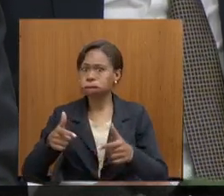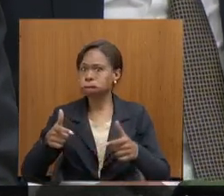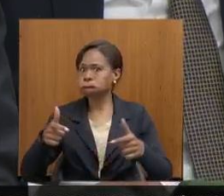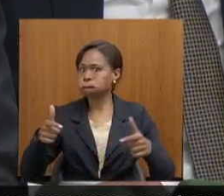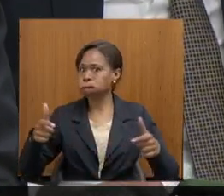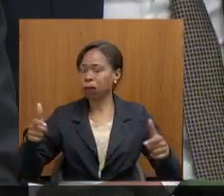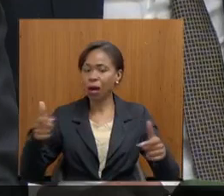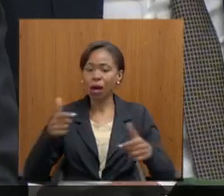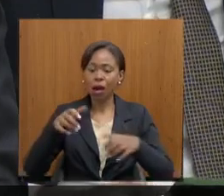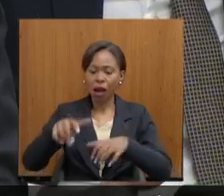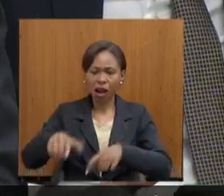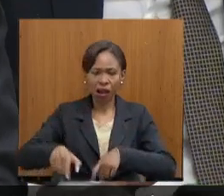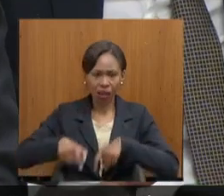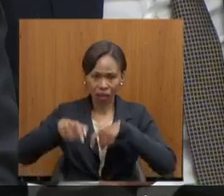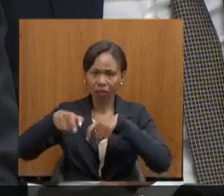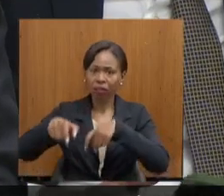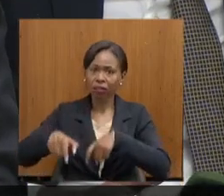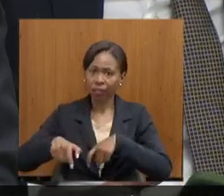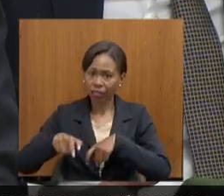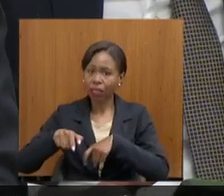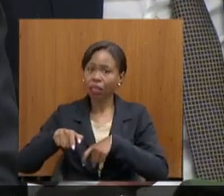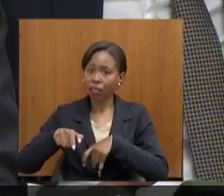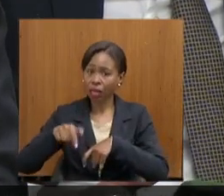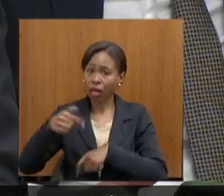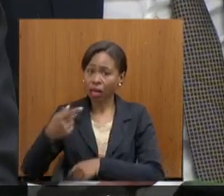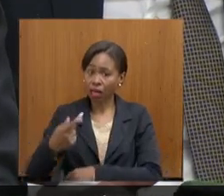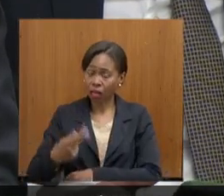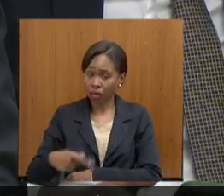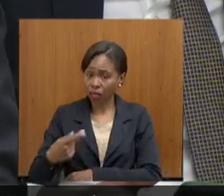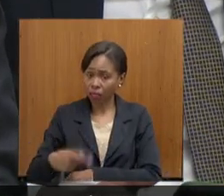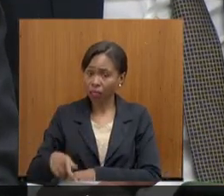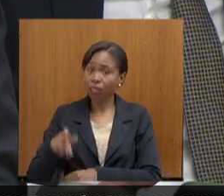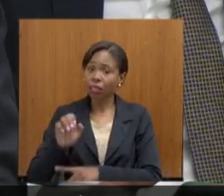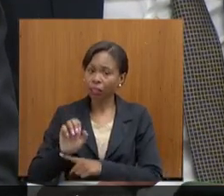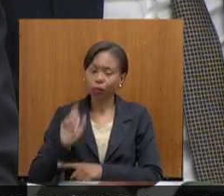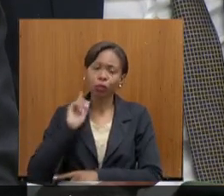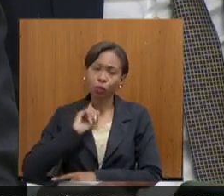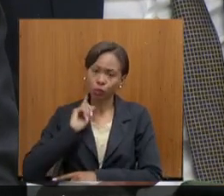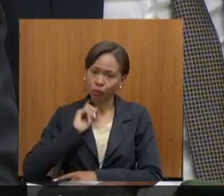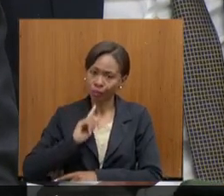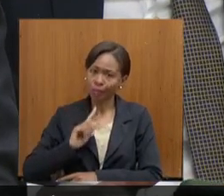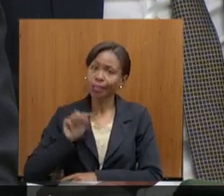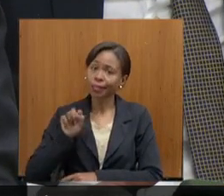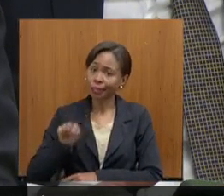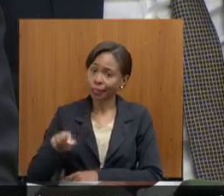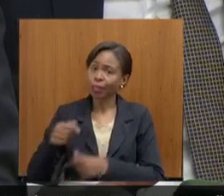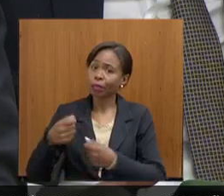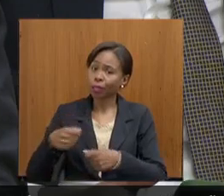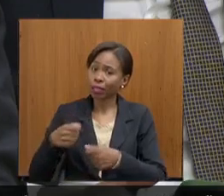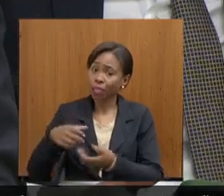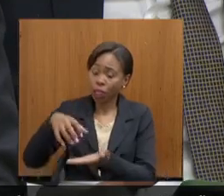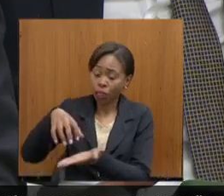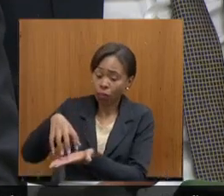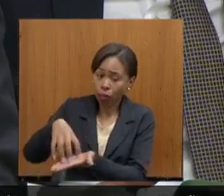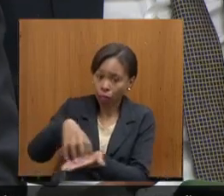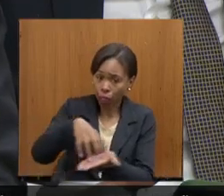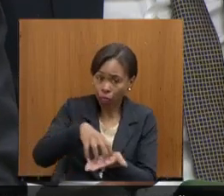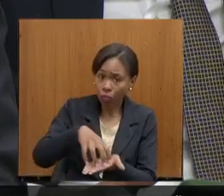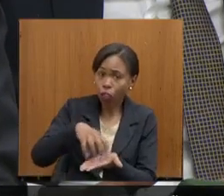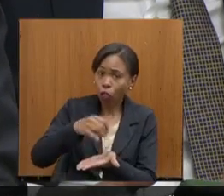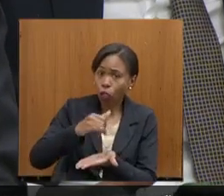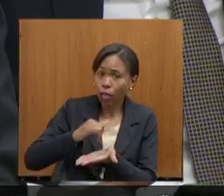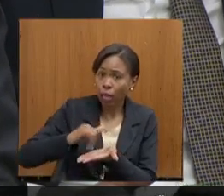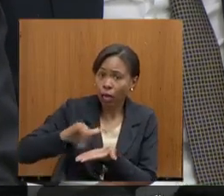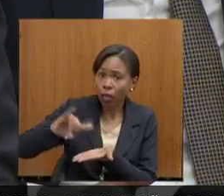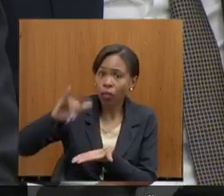estado nosso país e precisa realmente dessa dessas novas subestações e